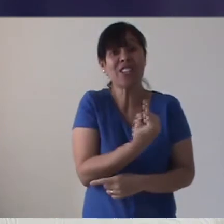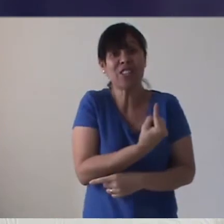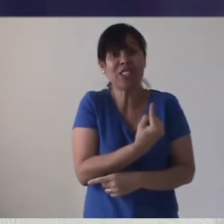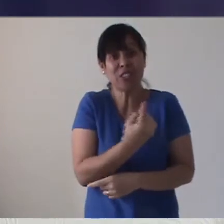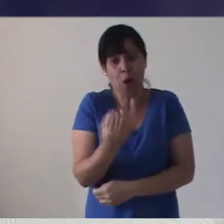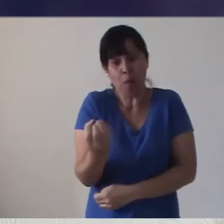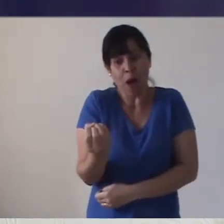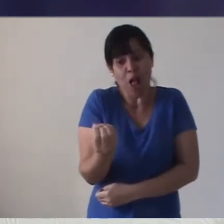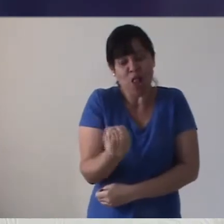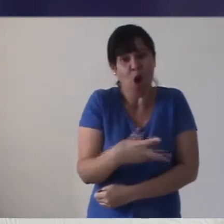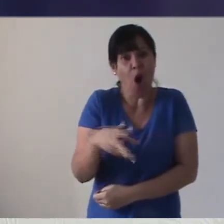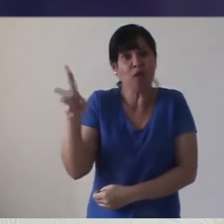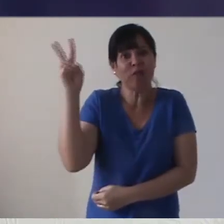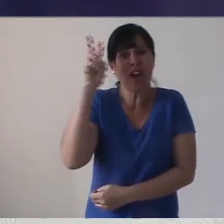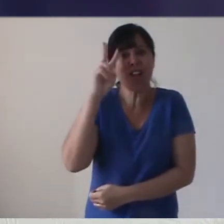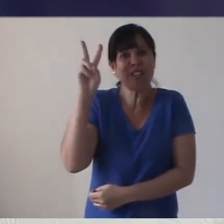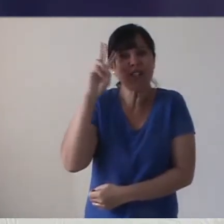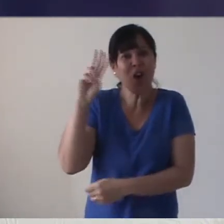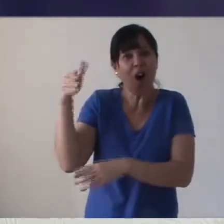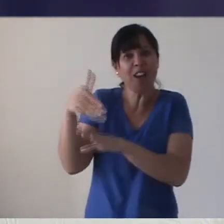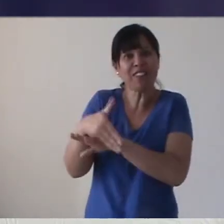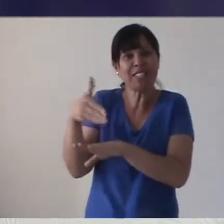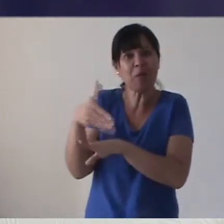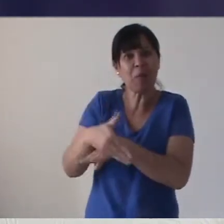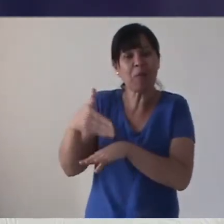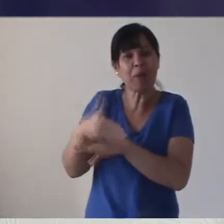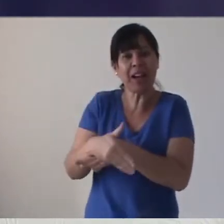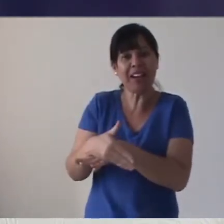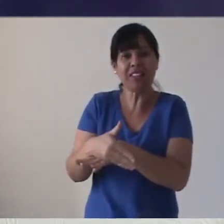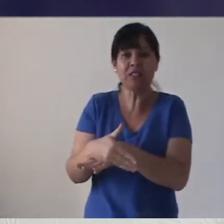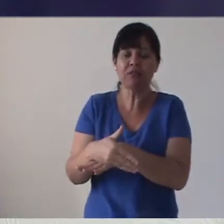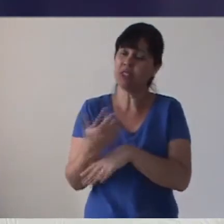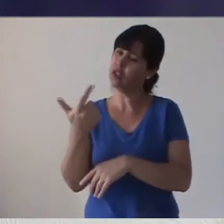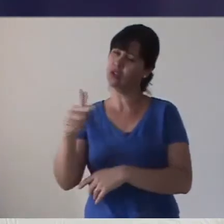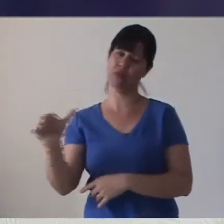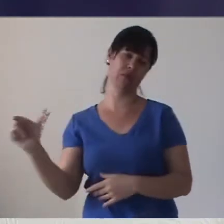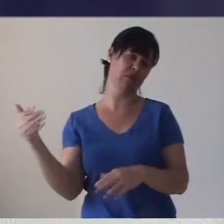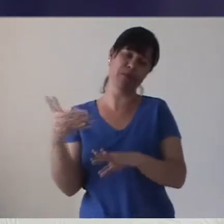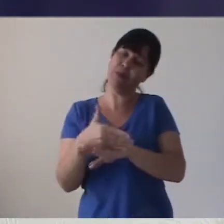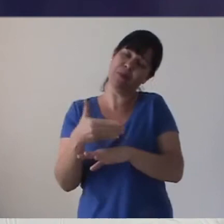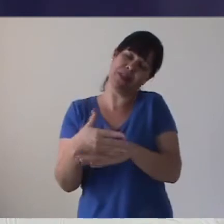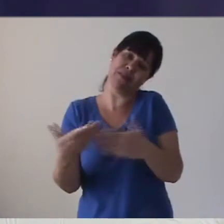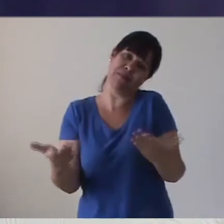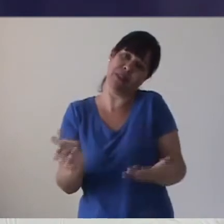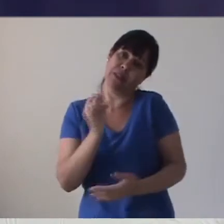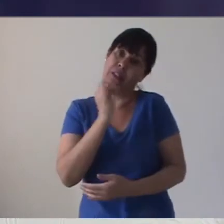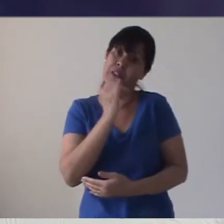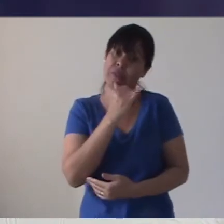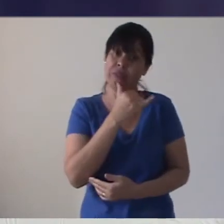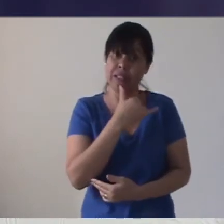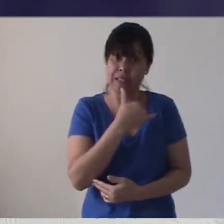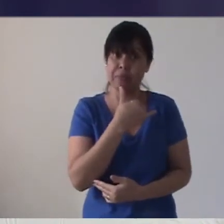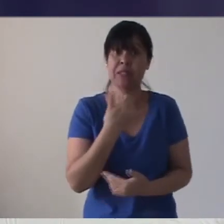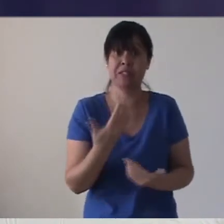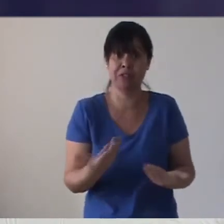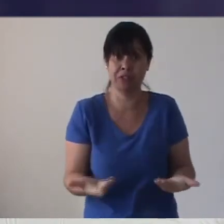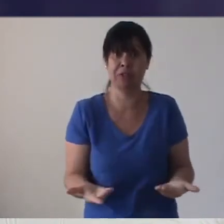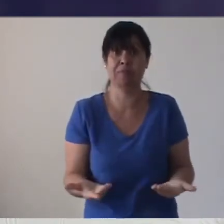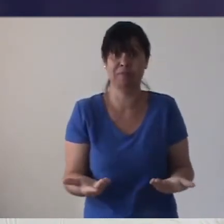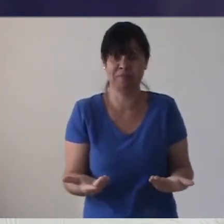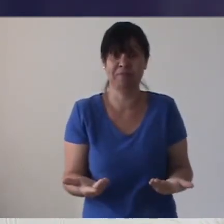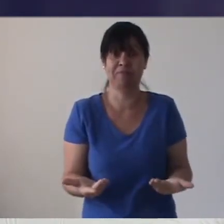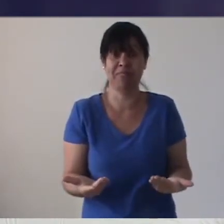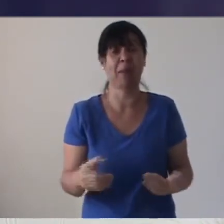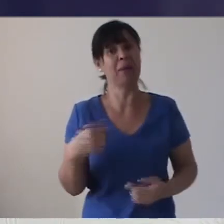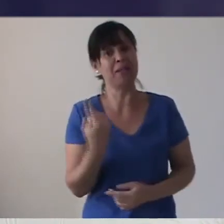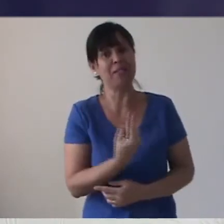história que nem todo mundo está fazendo parte, infelizmente. Né?